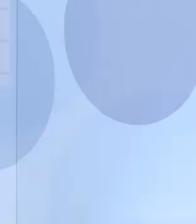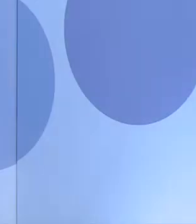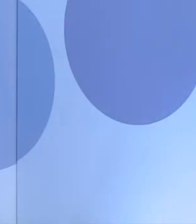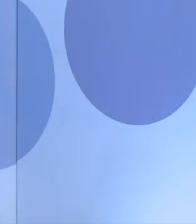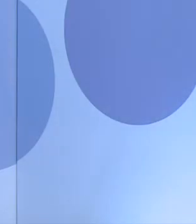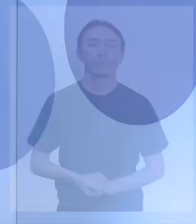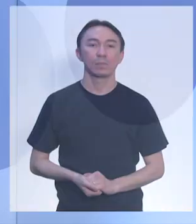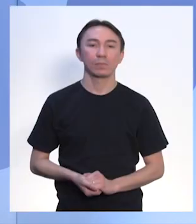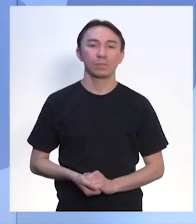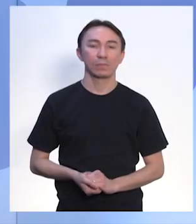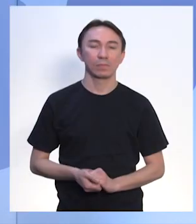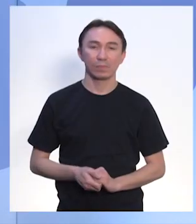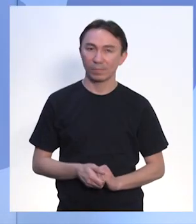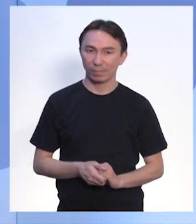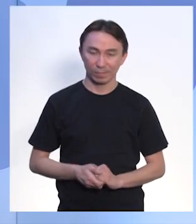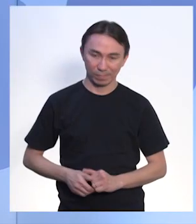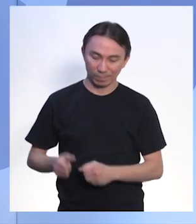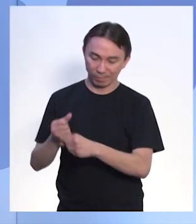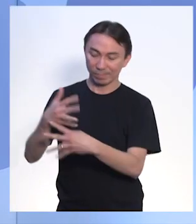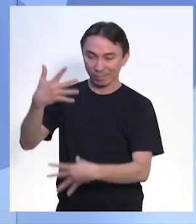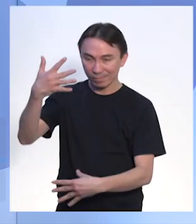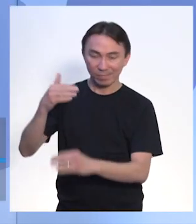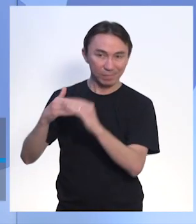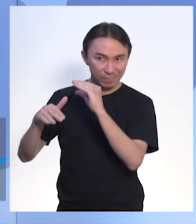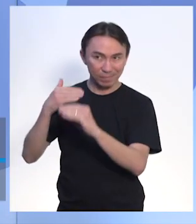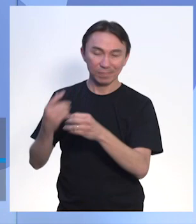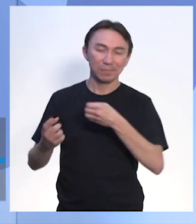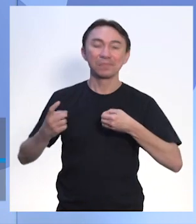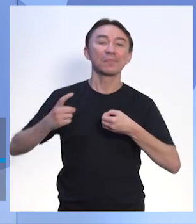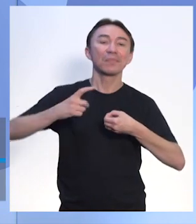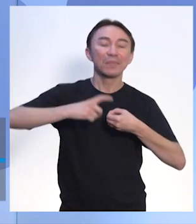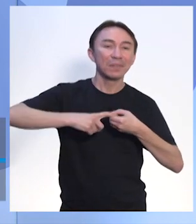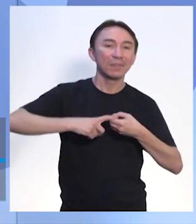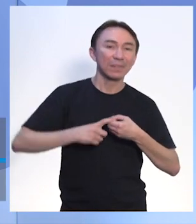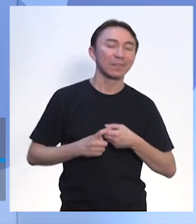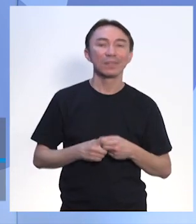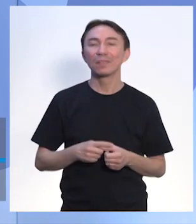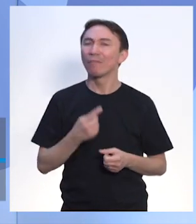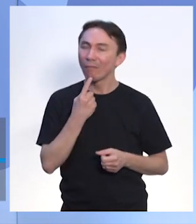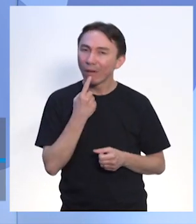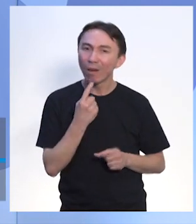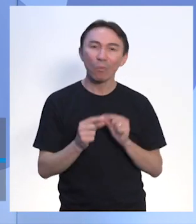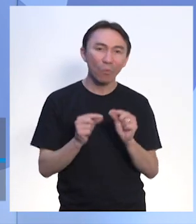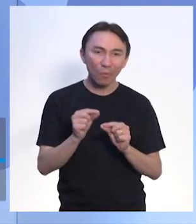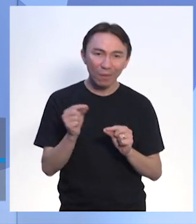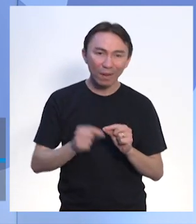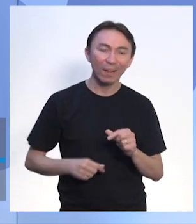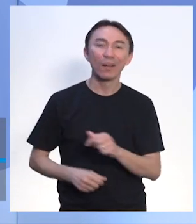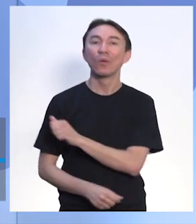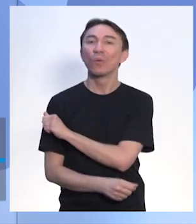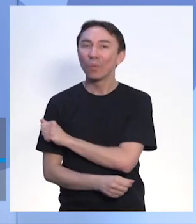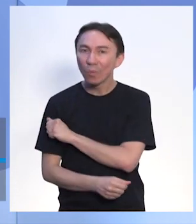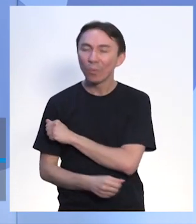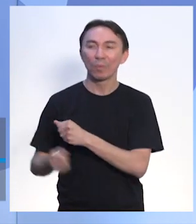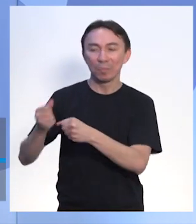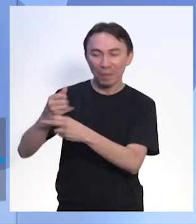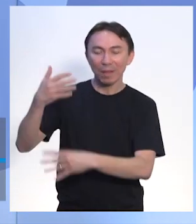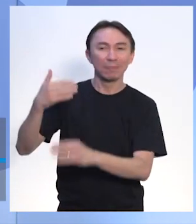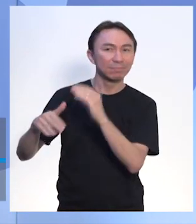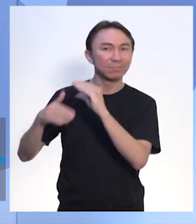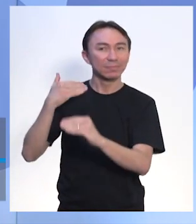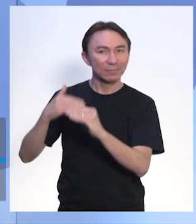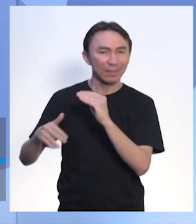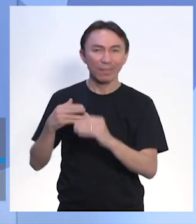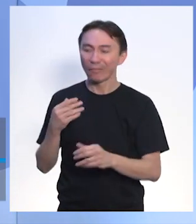A última. Retornando, Jonas, com as interações aqui, né? A gente sempre fala as interações dos nossos alunos, né? Tem que mudar essa frase.